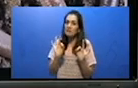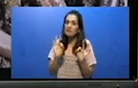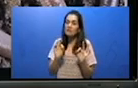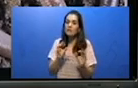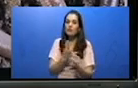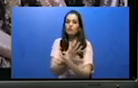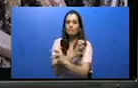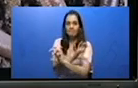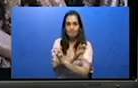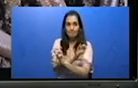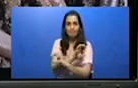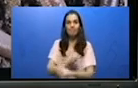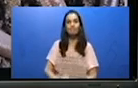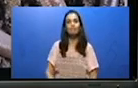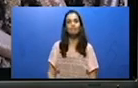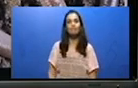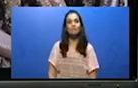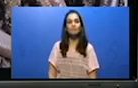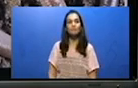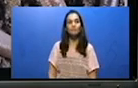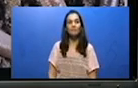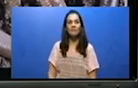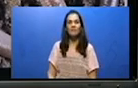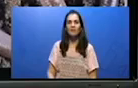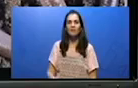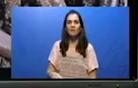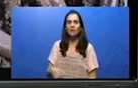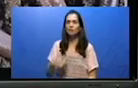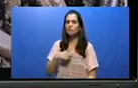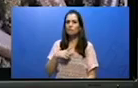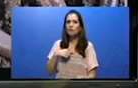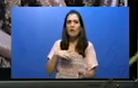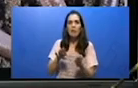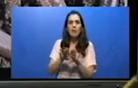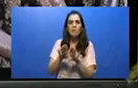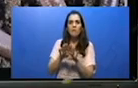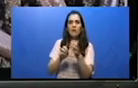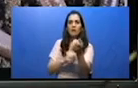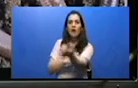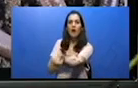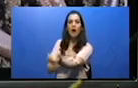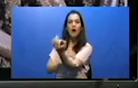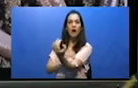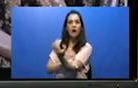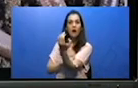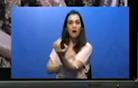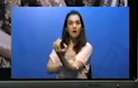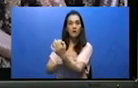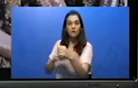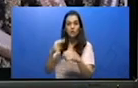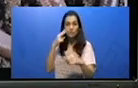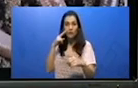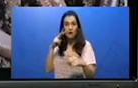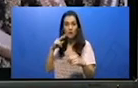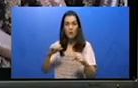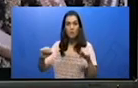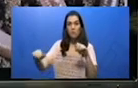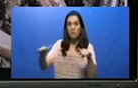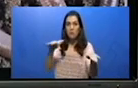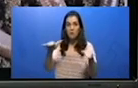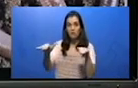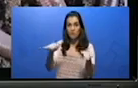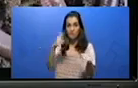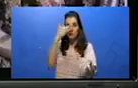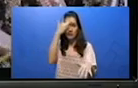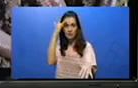possuem articulações móveis, como por exemplo essas dobras entre ossos, que permite a movimentação das pessoas.